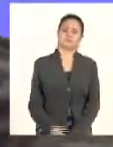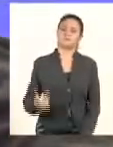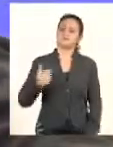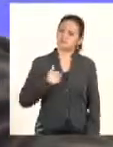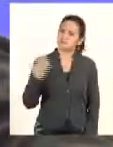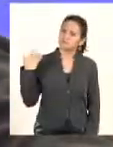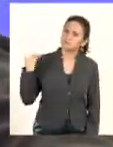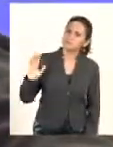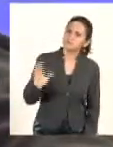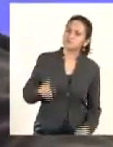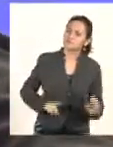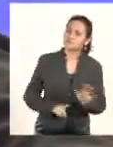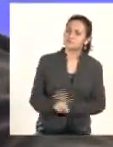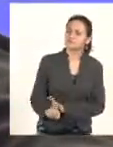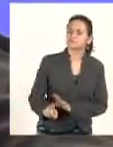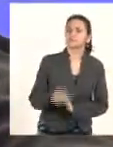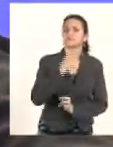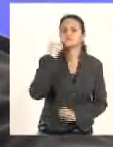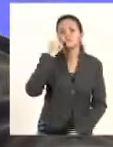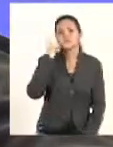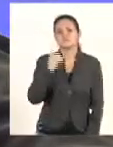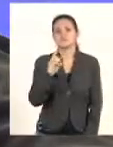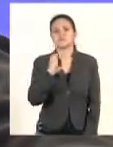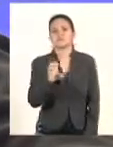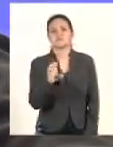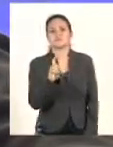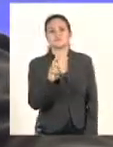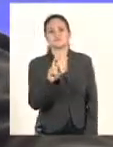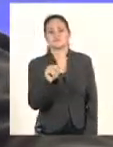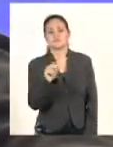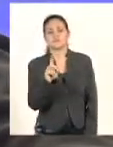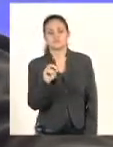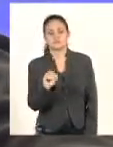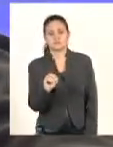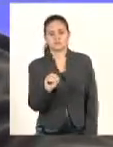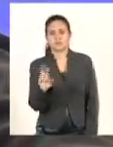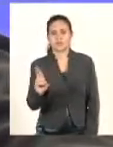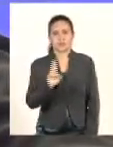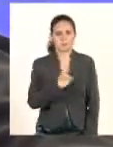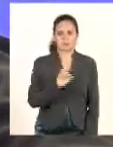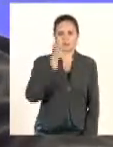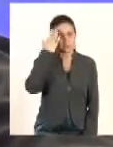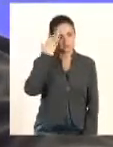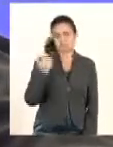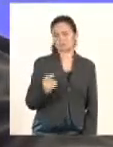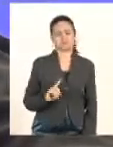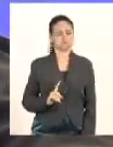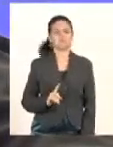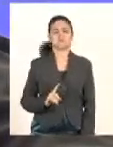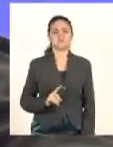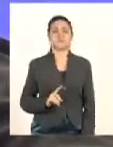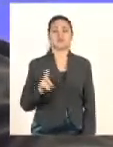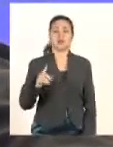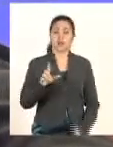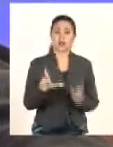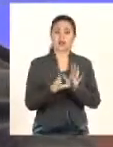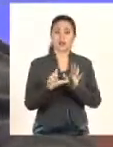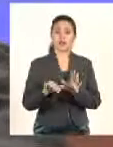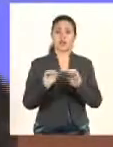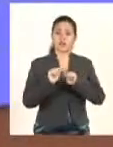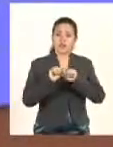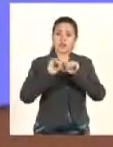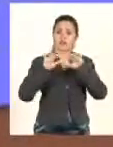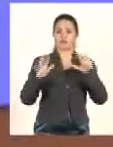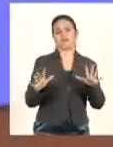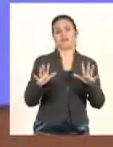deputado Eduardo Braide, e ele não soube me responder. A lei é bem clara e nítida quando diz que o membro da comissão